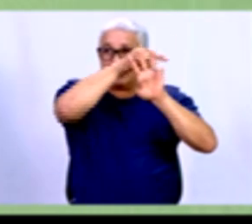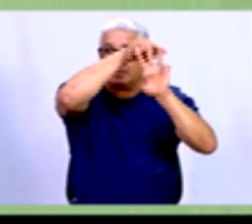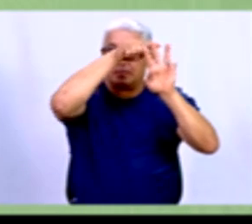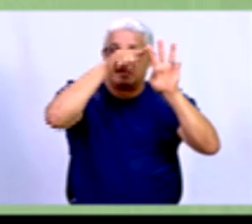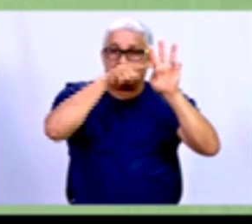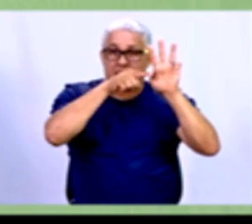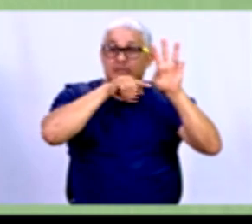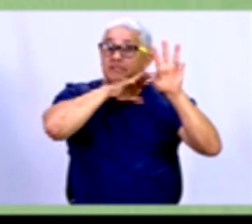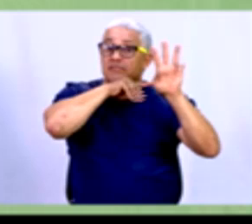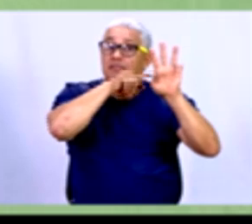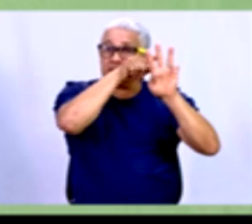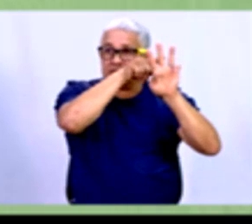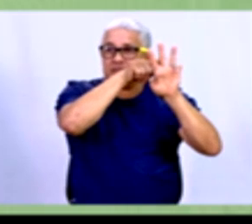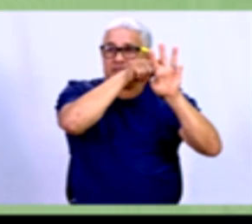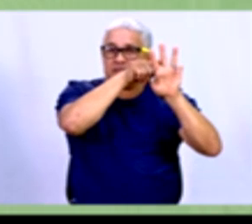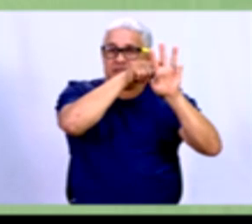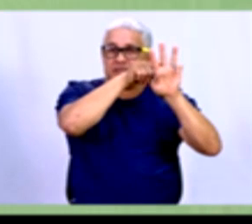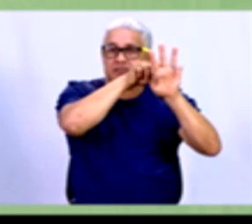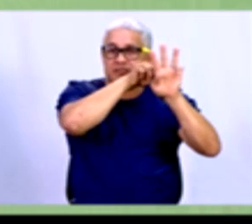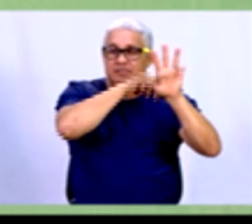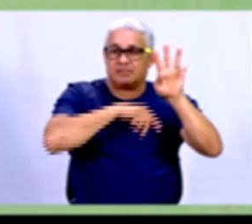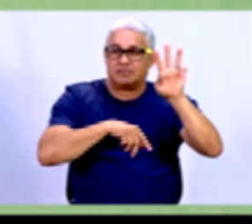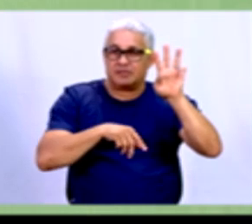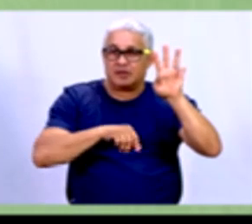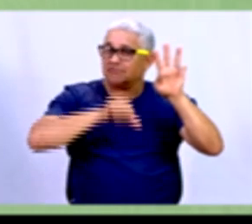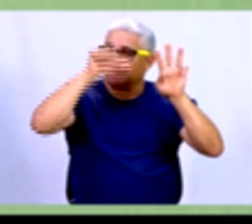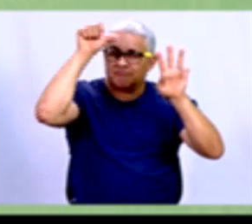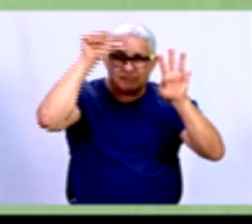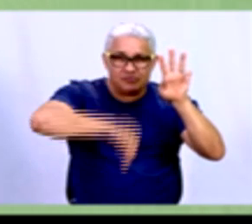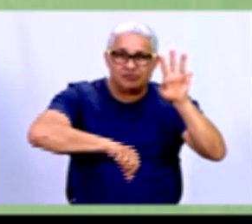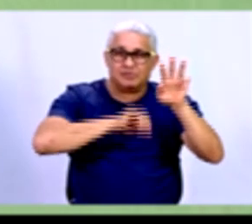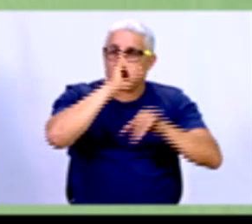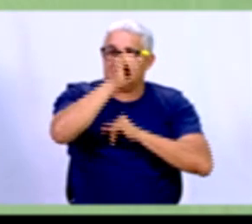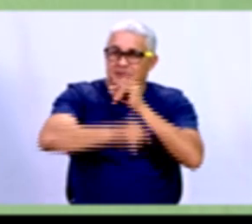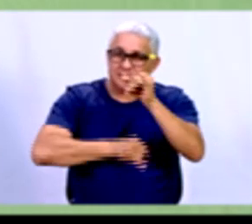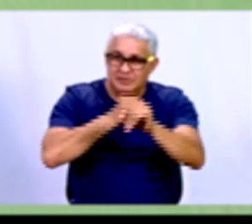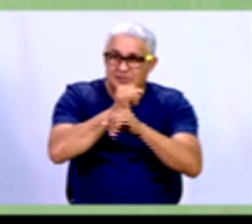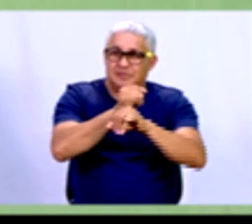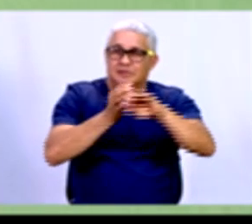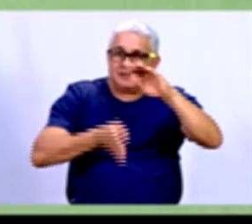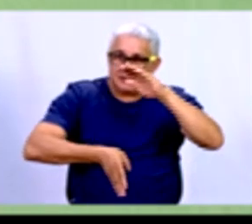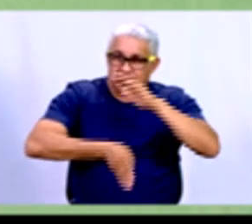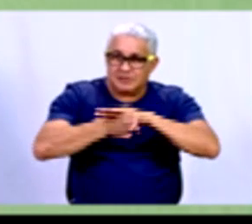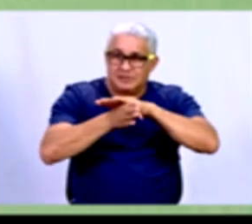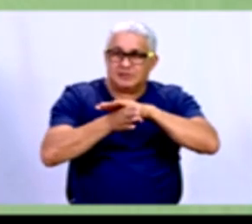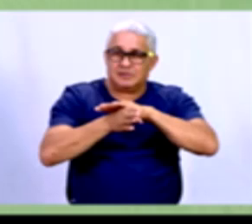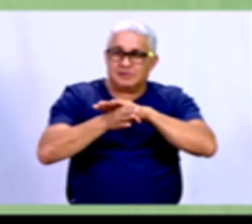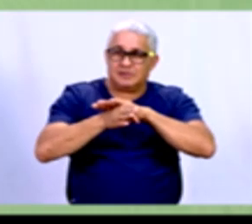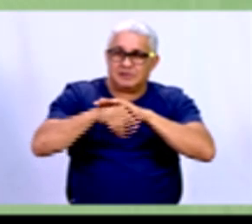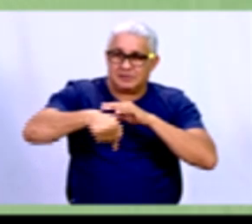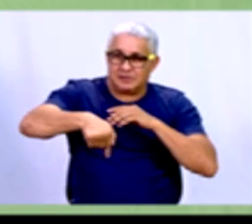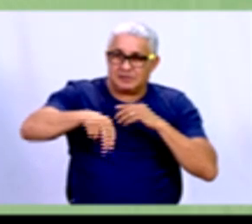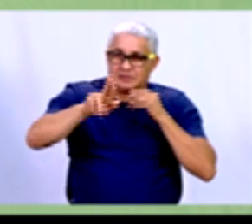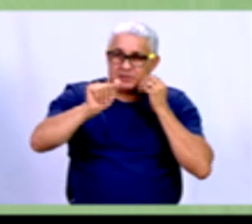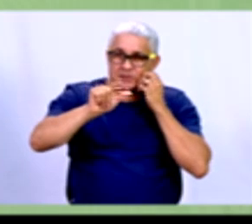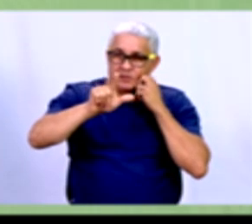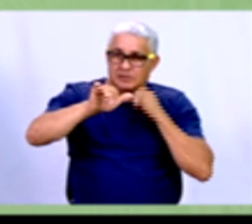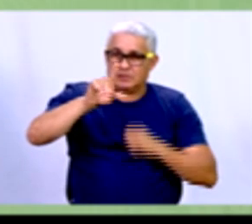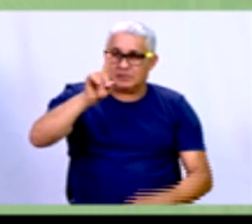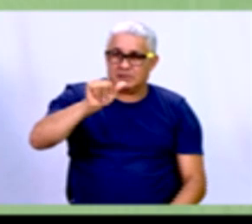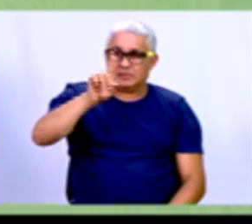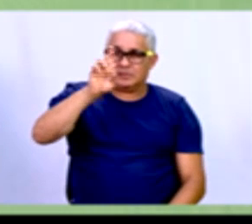sites ruins, de péssima navegabilidade, de qualidade de usabilidade